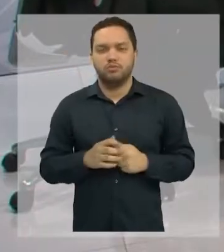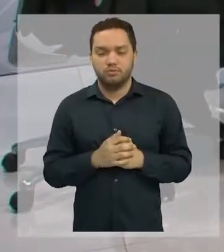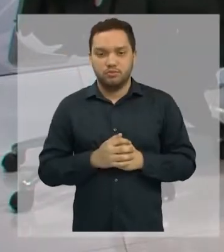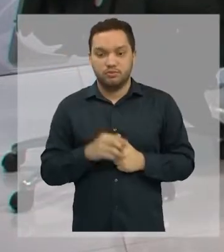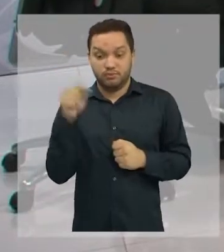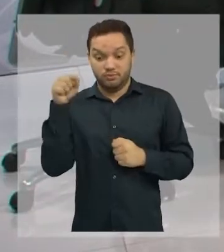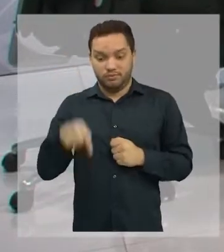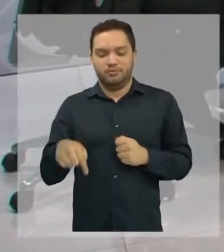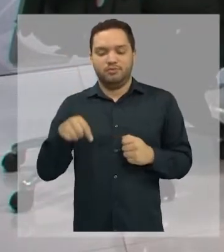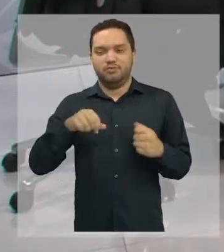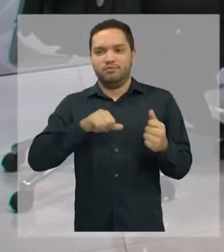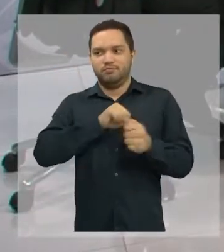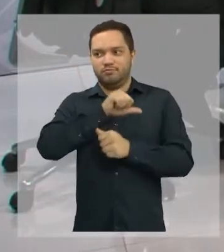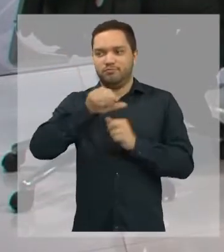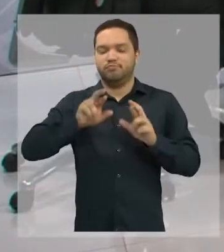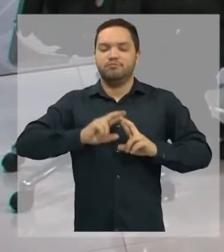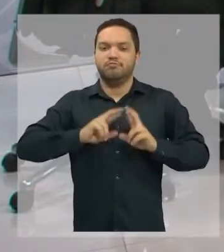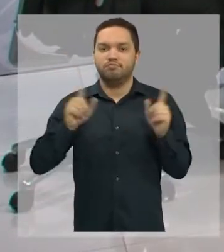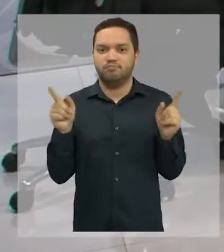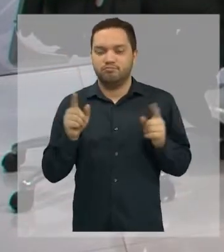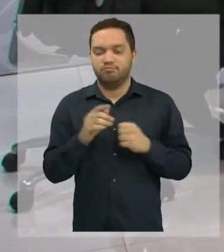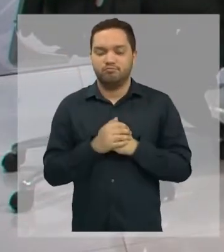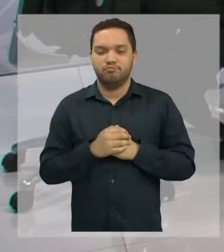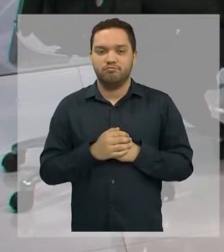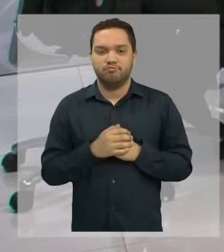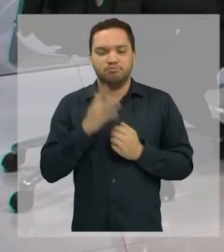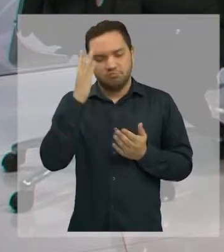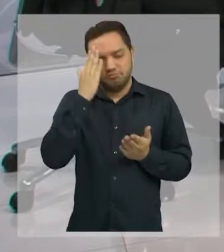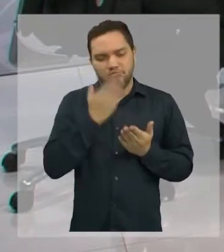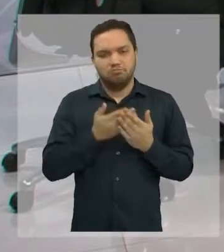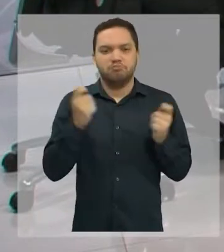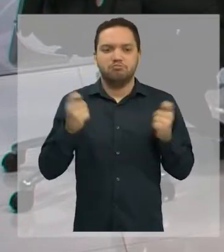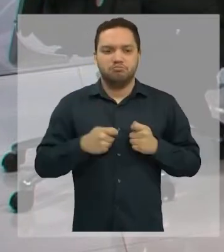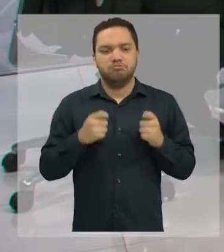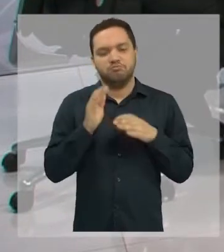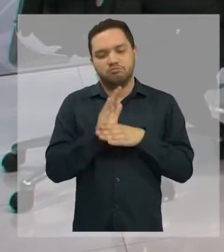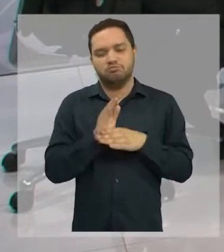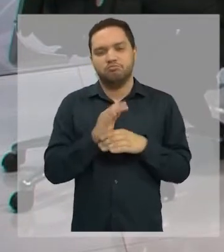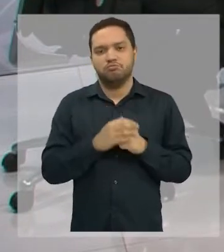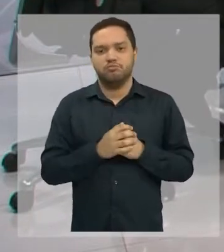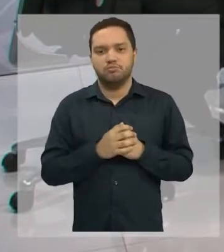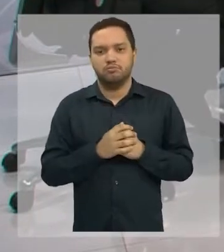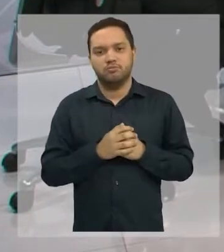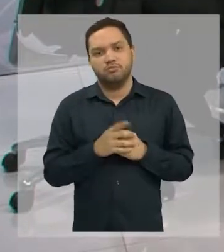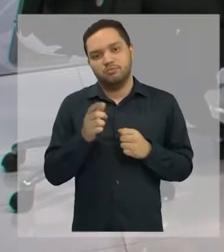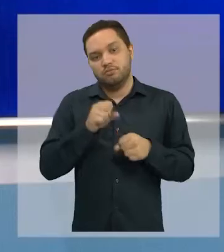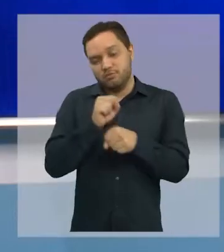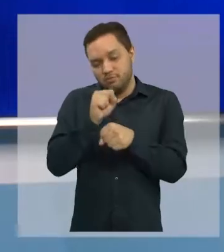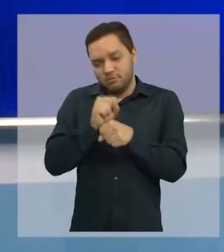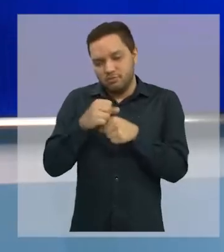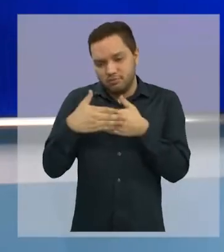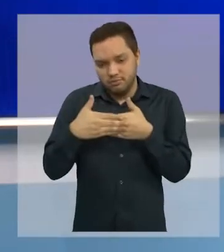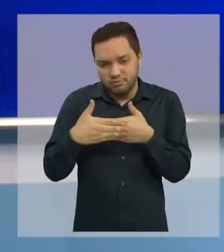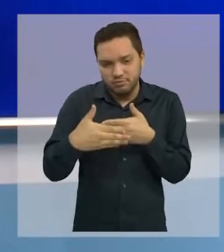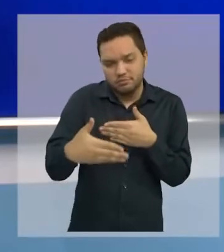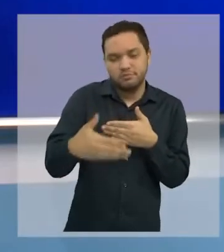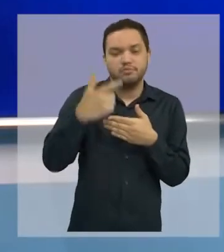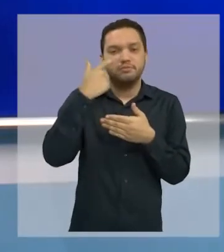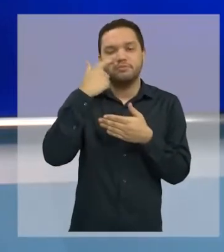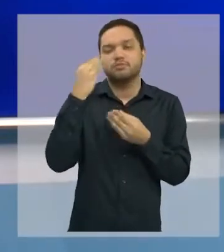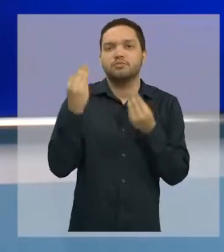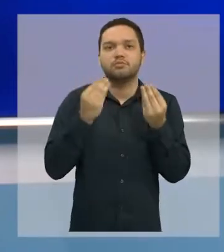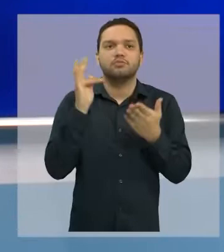essa renovação vai vir com essa grande colaboração, eu acredito que sim, das redes sociais, é algo que a gente tem que esperar ainda um pouco mais,